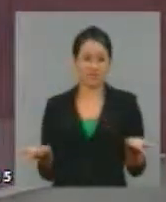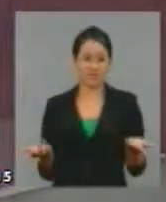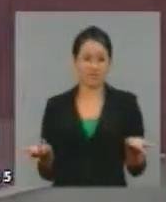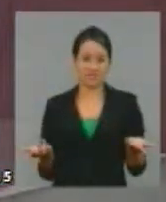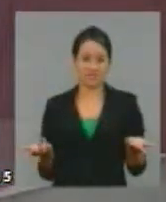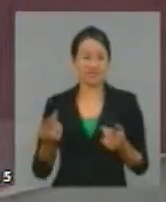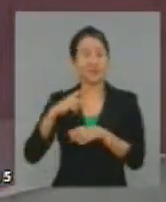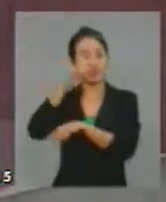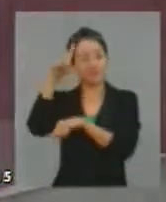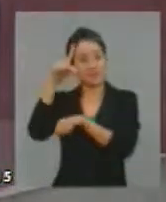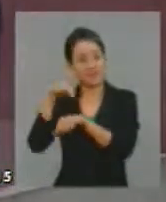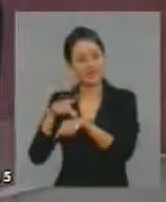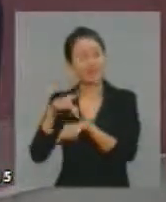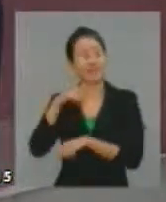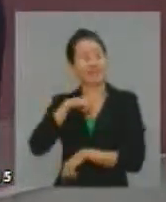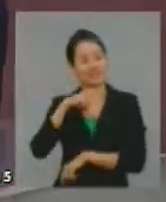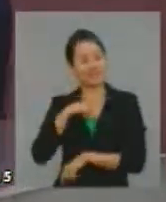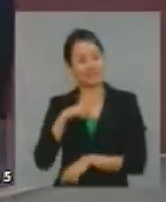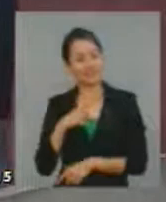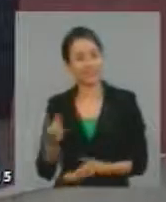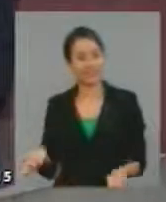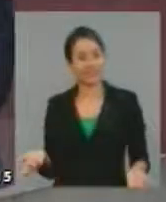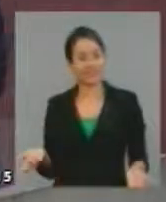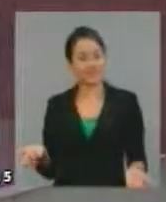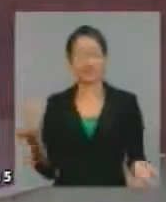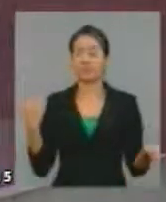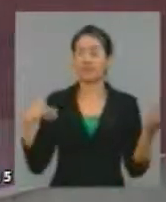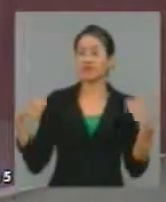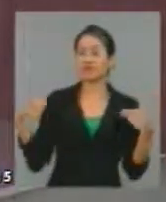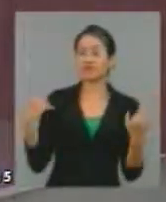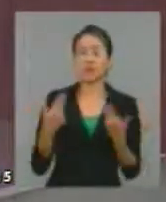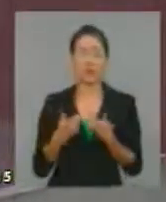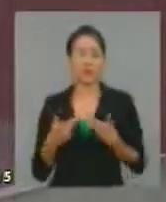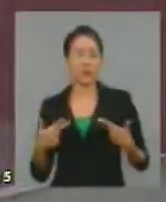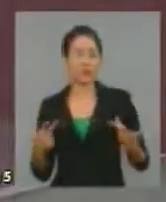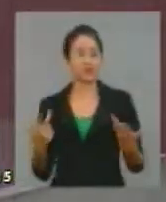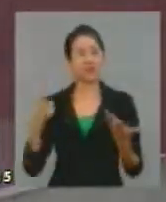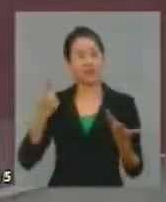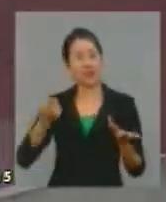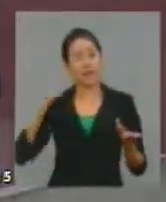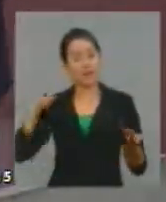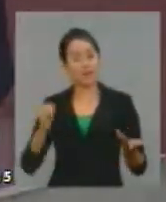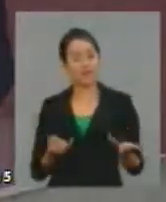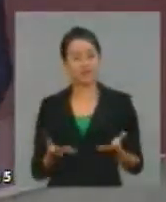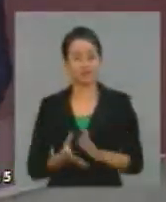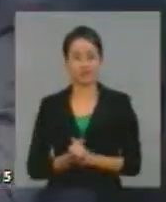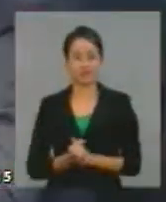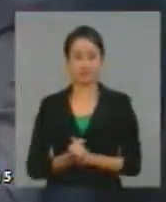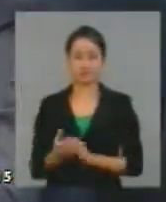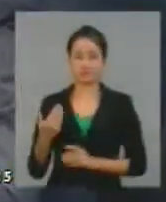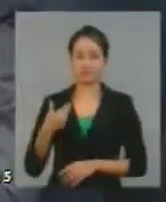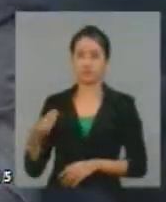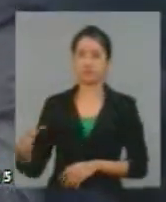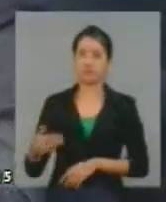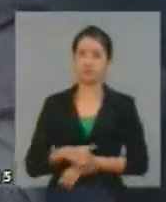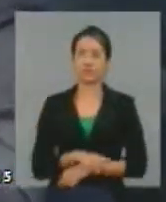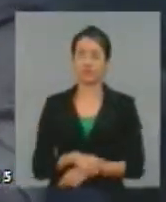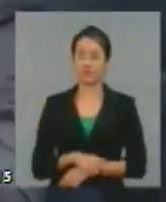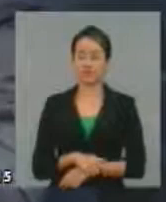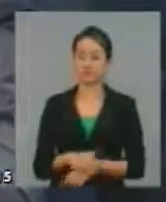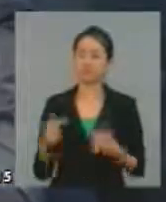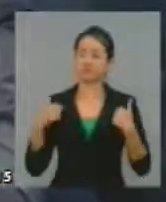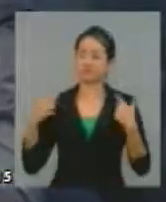Agora, a praça tem que ter o equipamento físico e ela tem que estar ocupada. Deputado Moisés. Obrigado, deputado. Eu quero